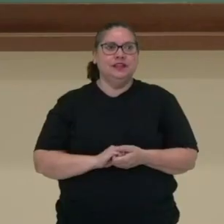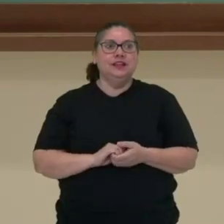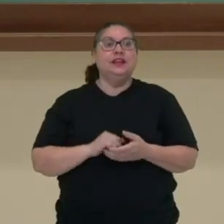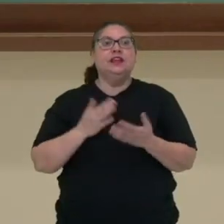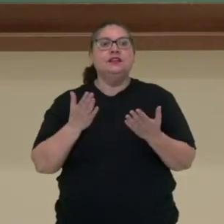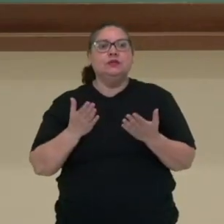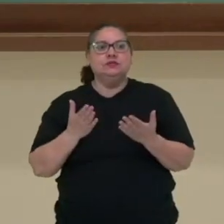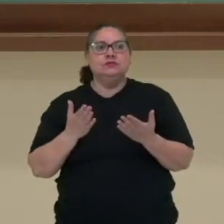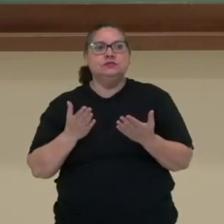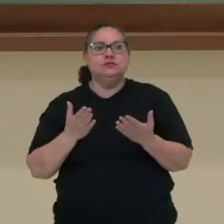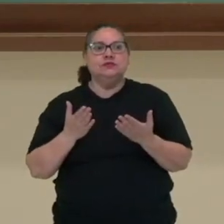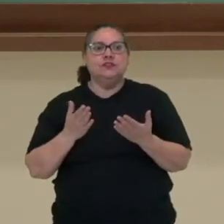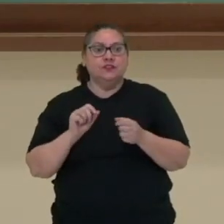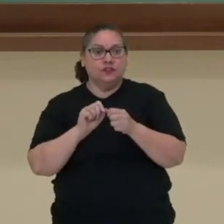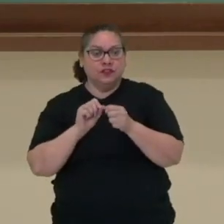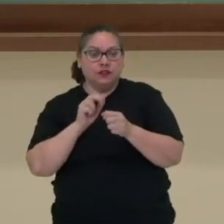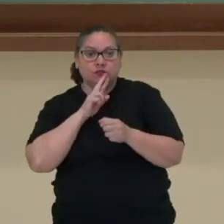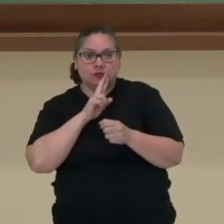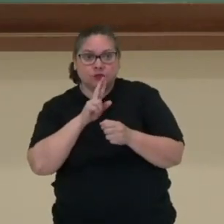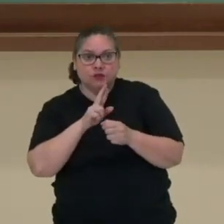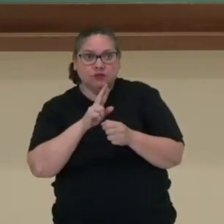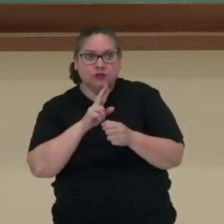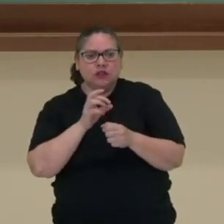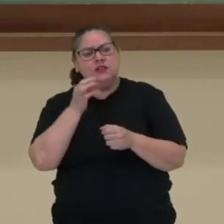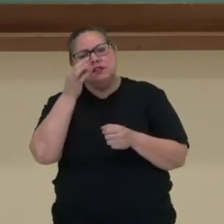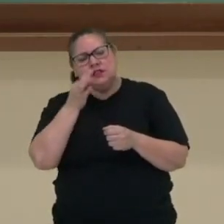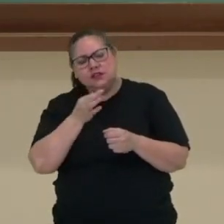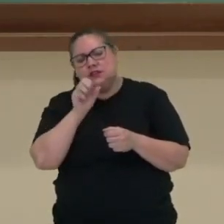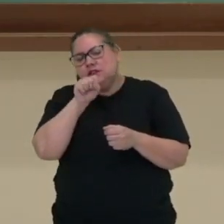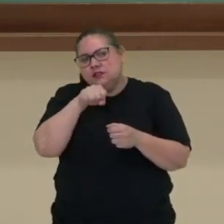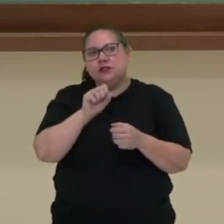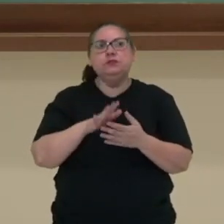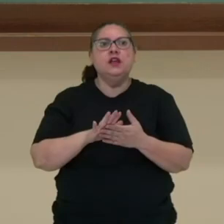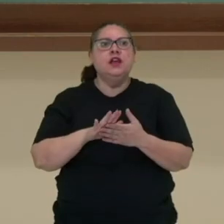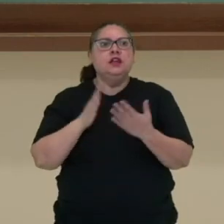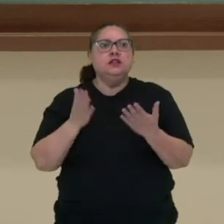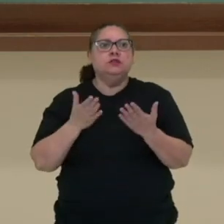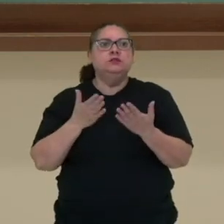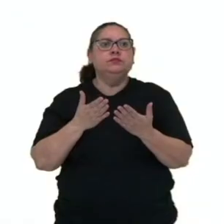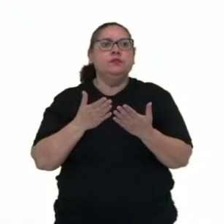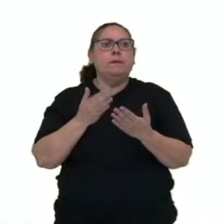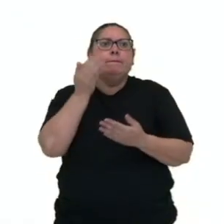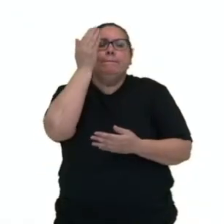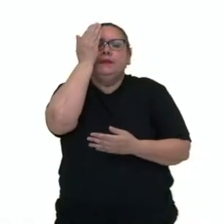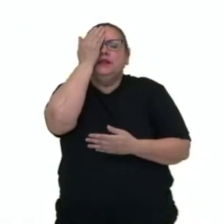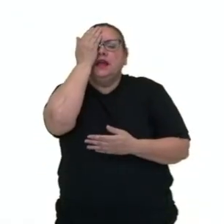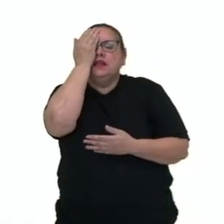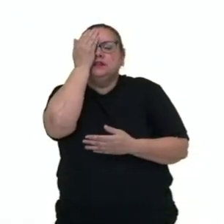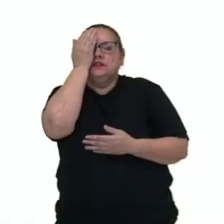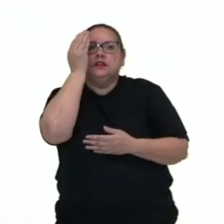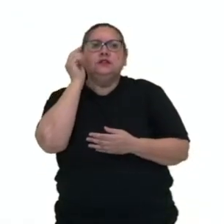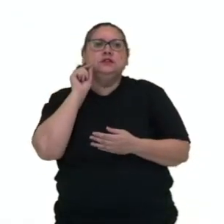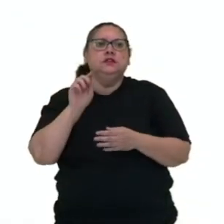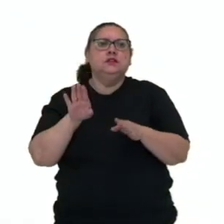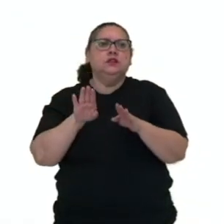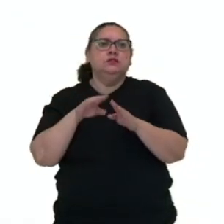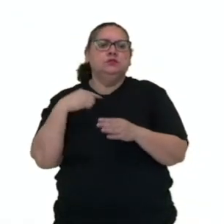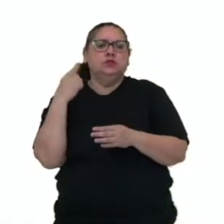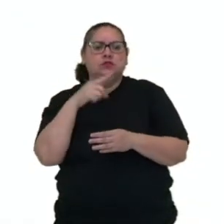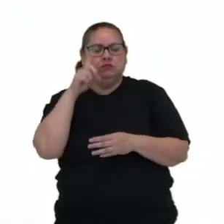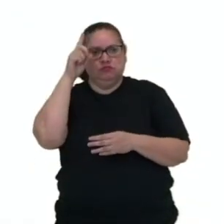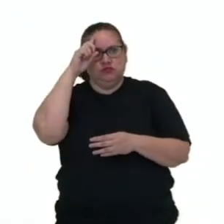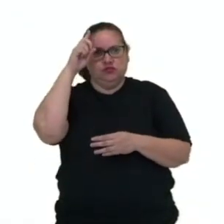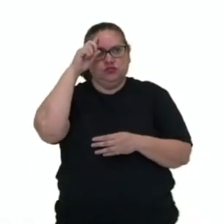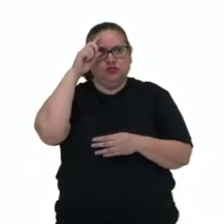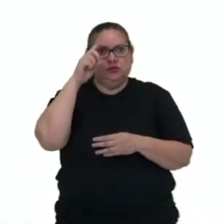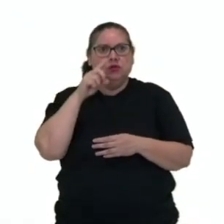E aí, pessoal, conseguiram responder? Eu tenho certeza que sim. Então vamos lá. Pirata, então em nosso dia a dia,